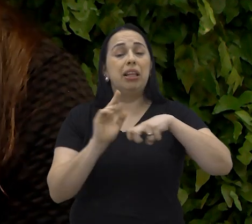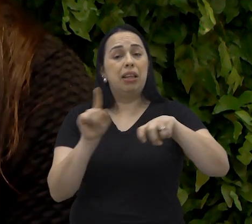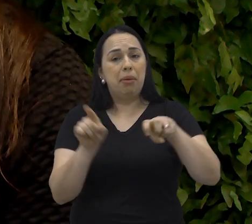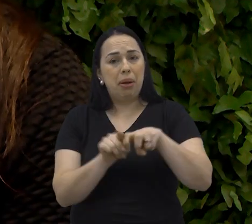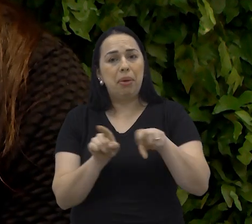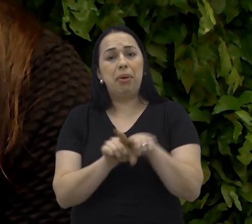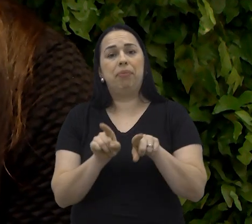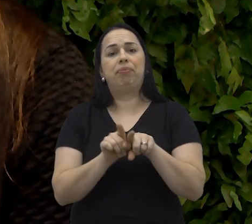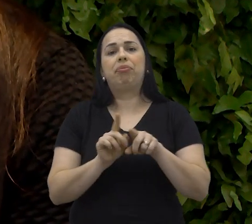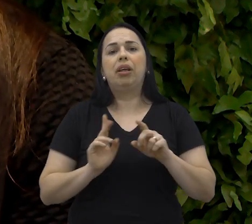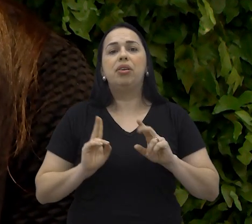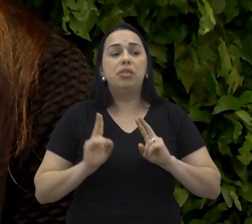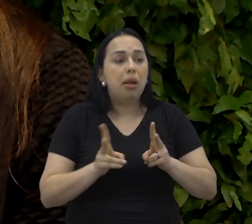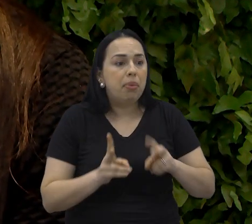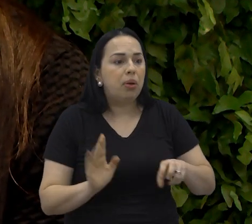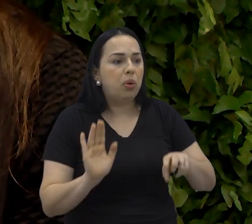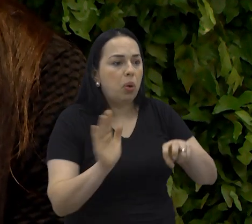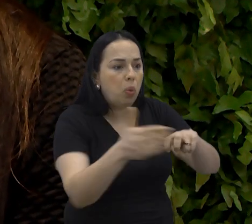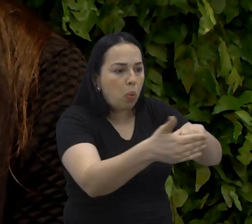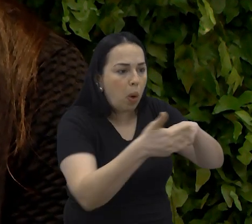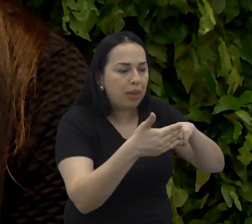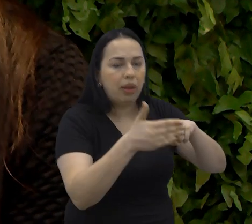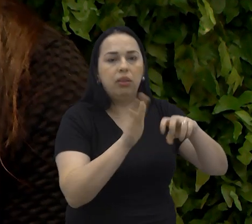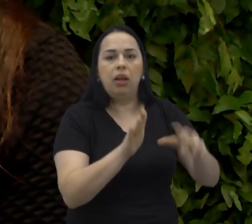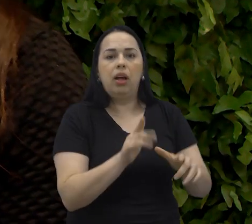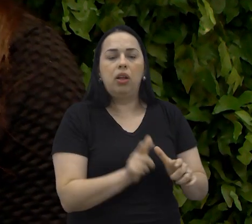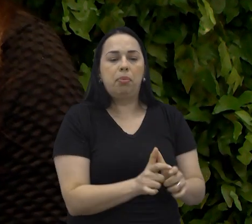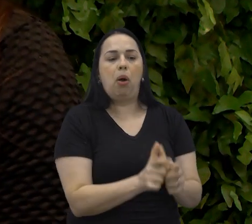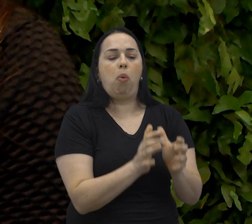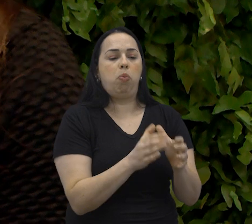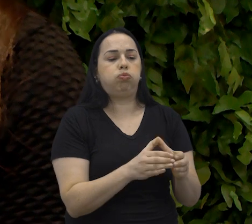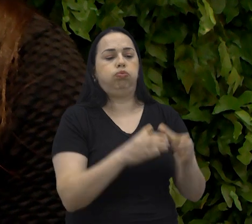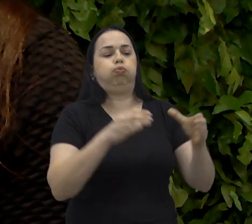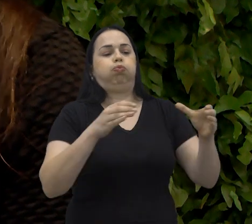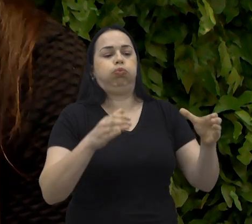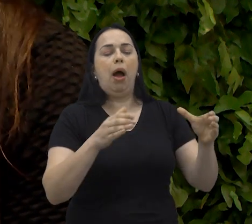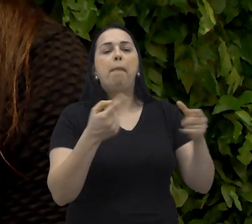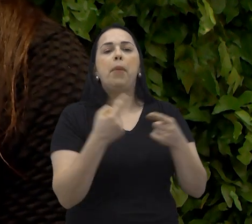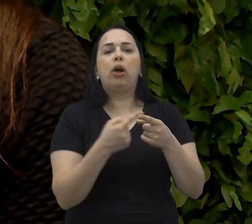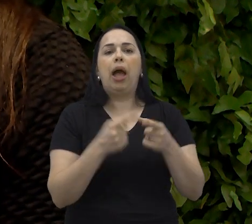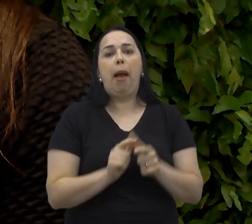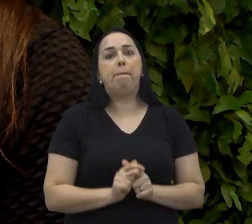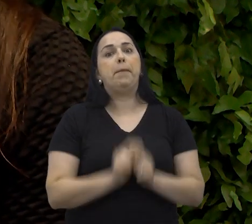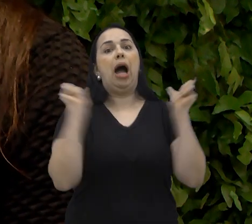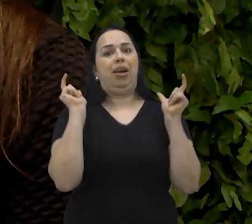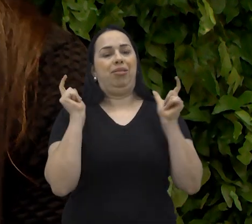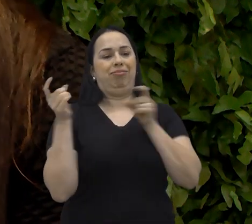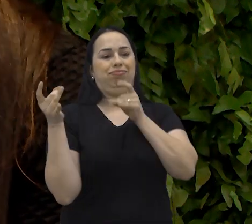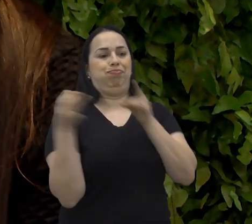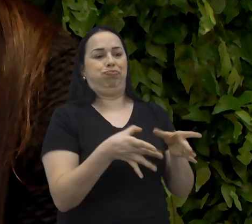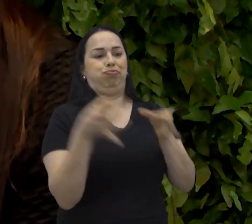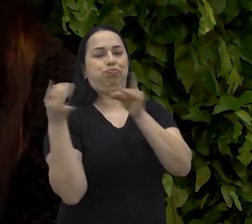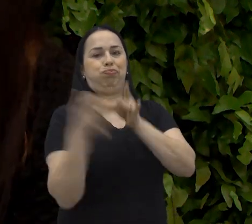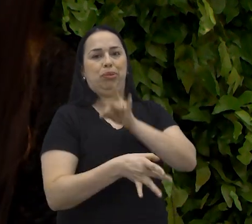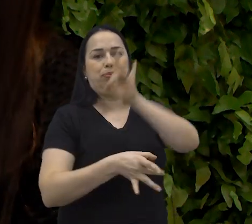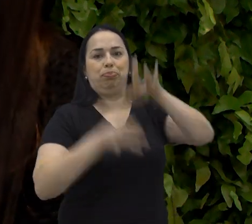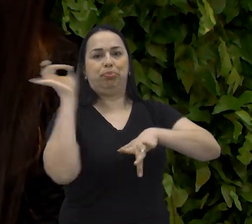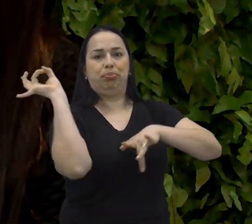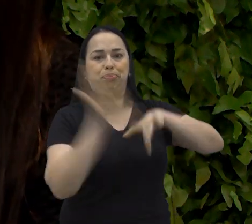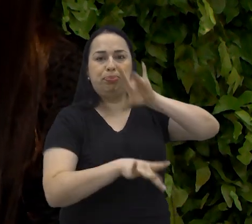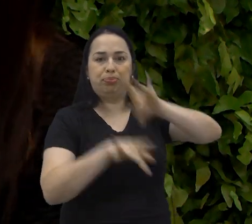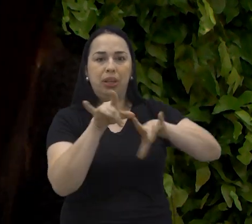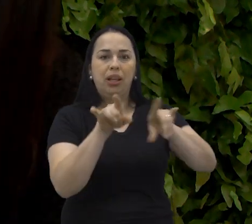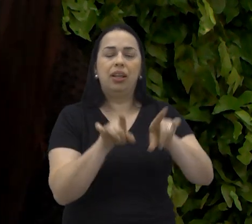amor muito grande. E o fato também, sempre que eu adoto animais adultos, que são os mais excluídos,